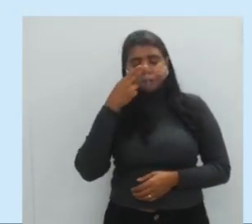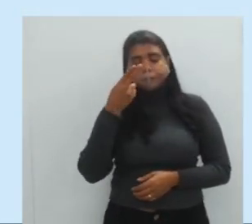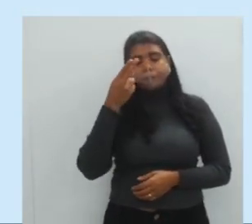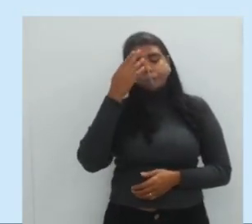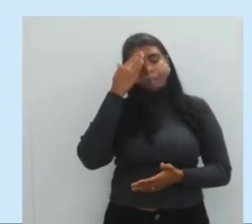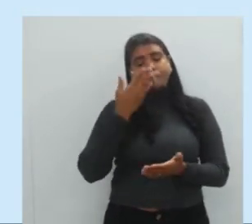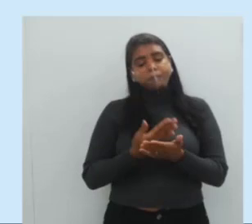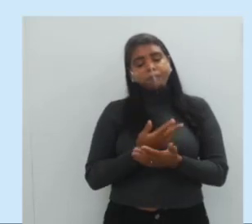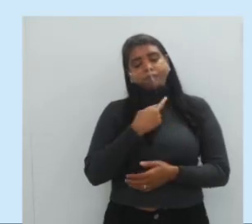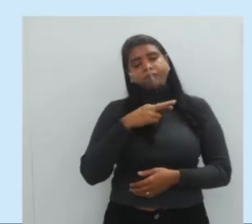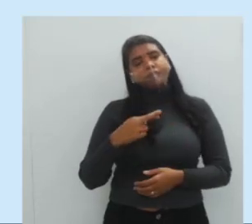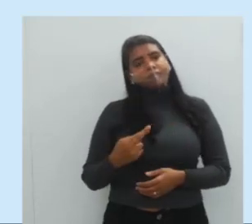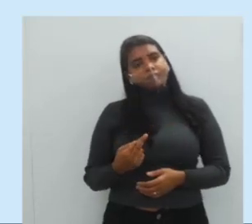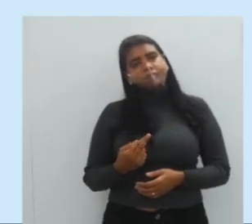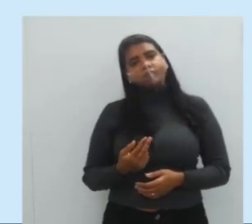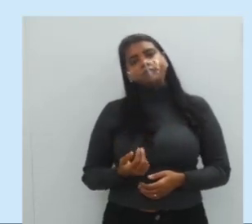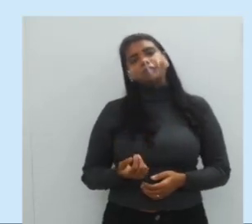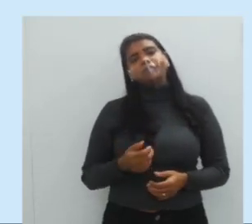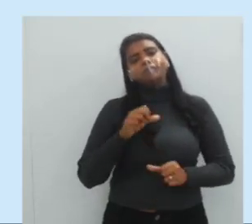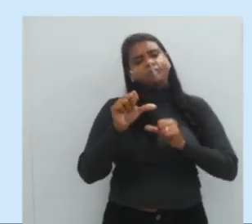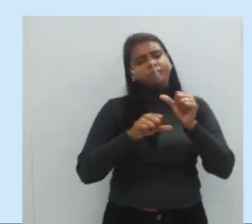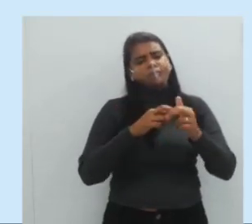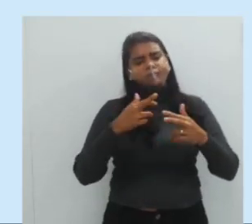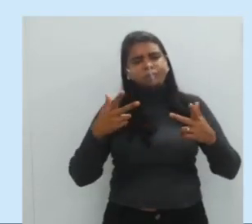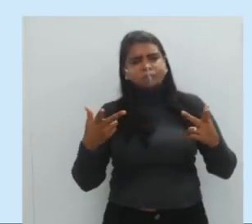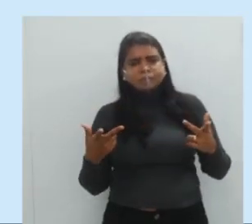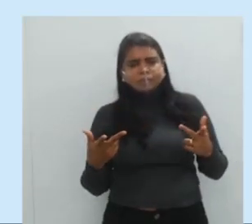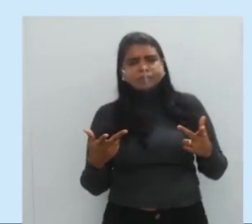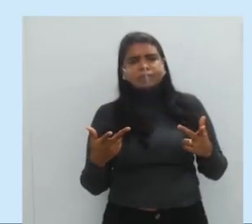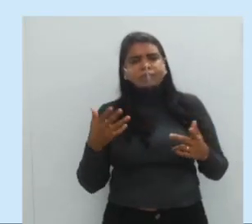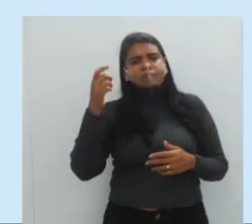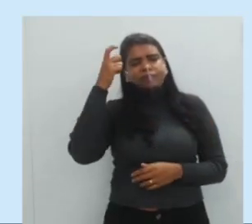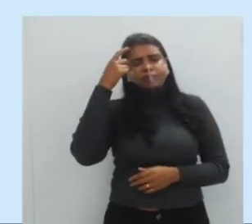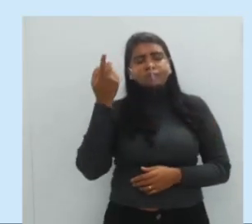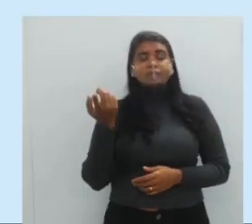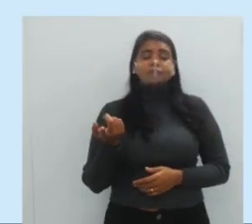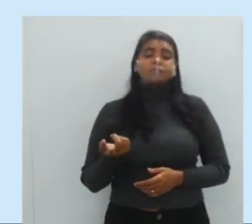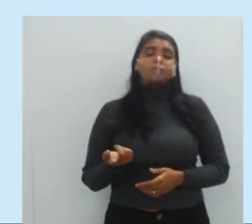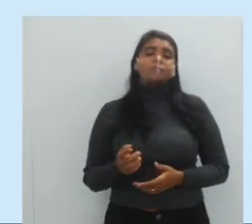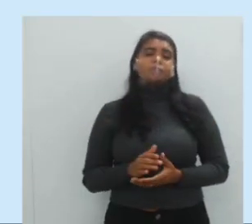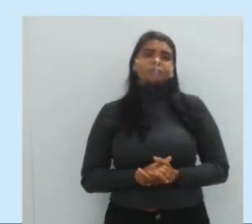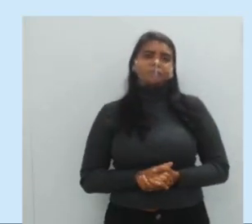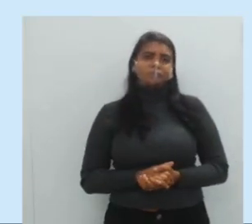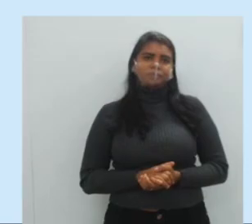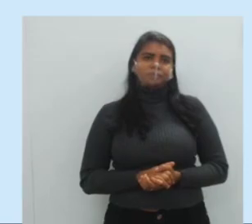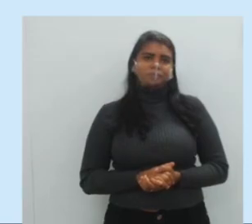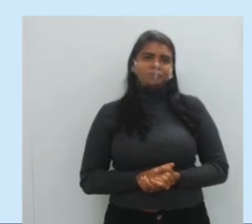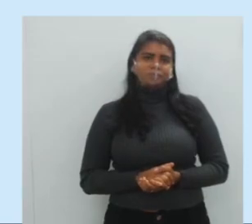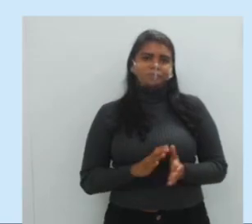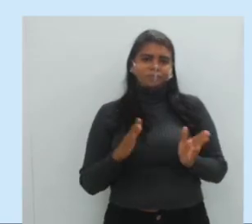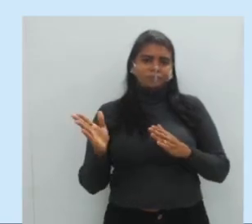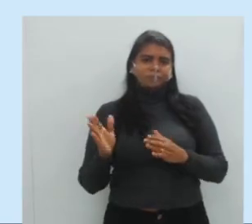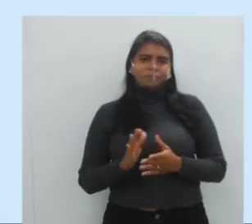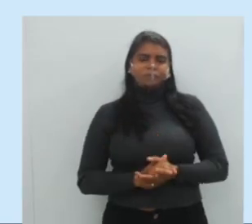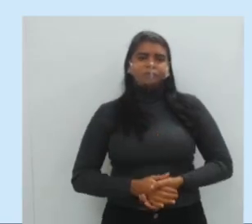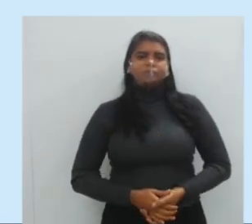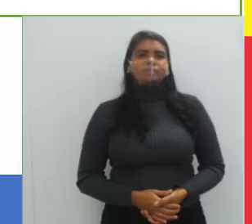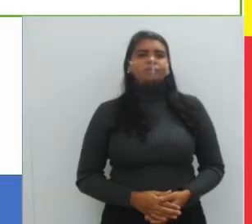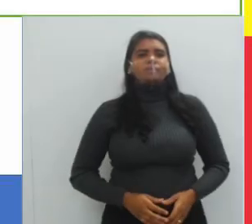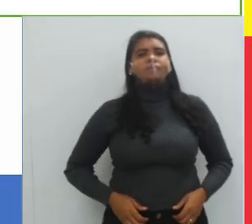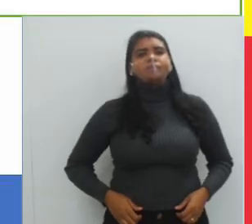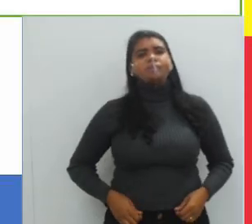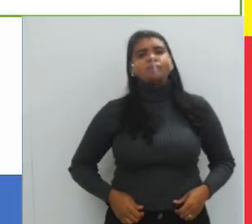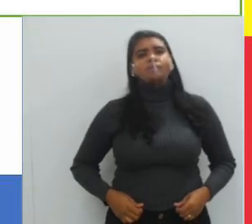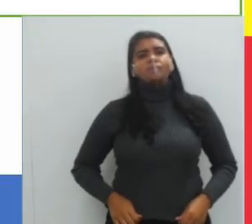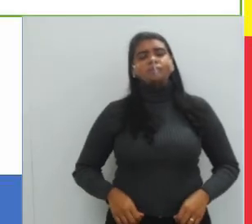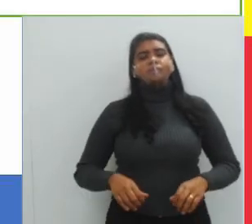por uma determinada religião. A pluralidade de pensamento, certo? Vamos adiante.